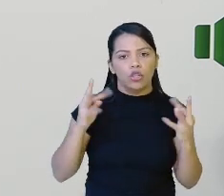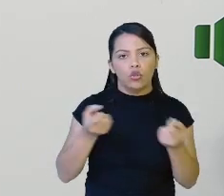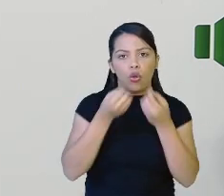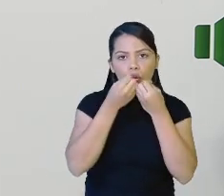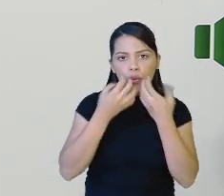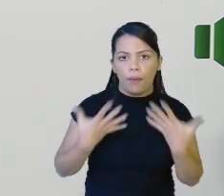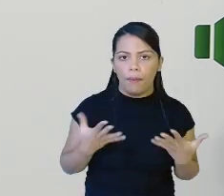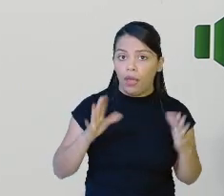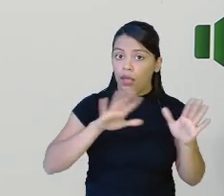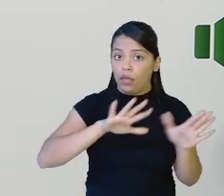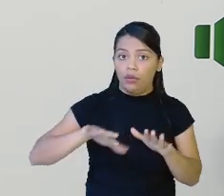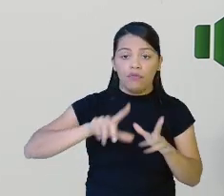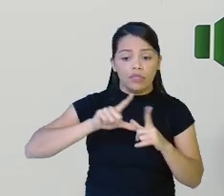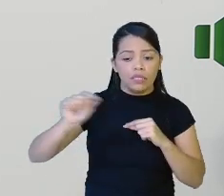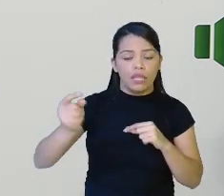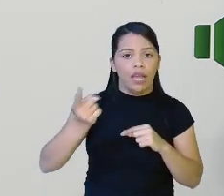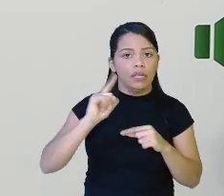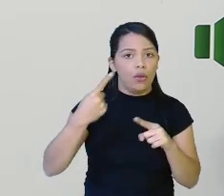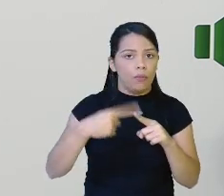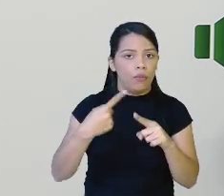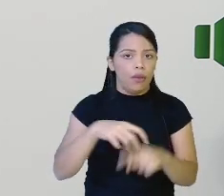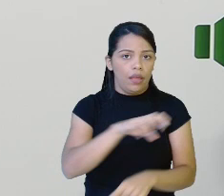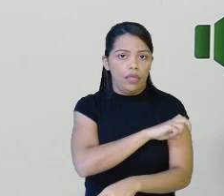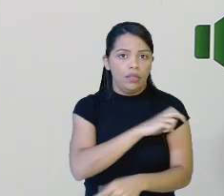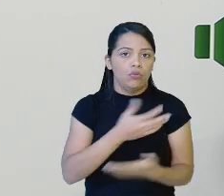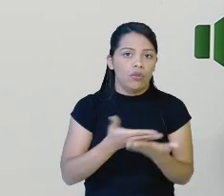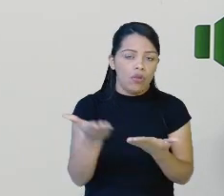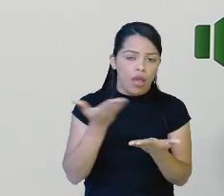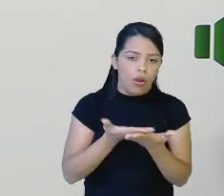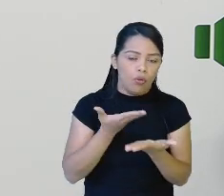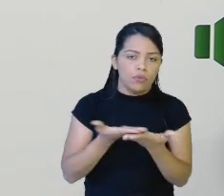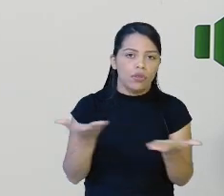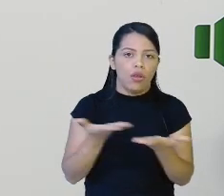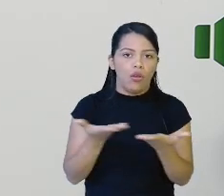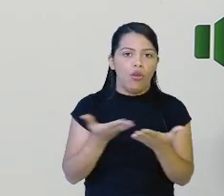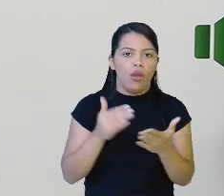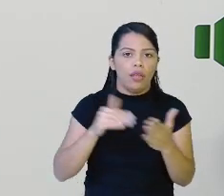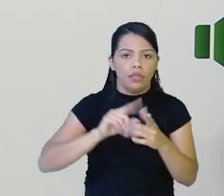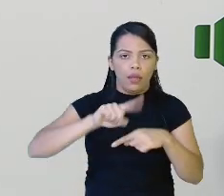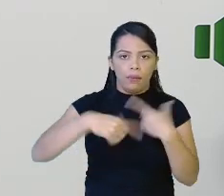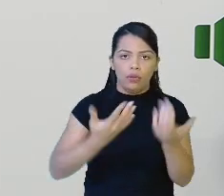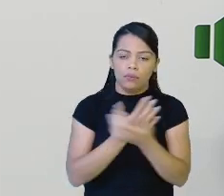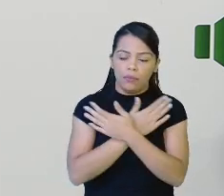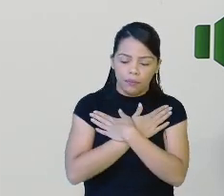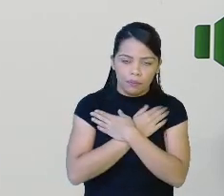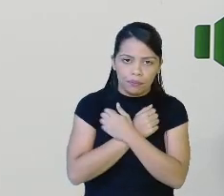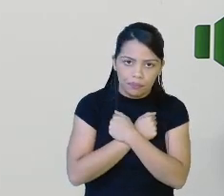aulas do 5º ano apenas começaram, tá certo? Até a próxima, um forte abraço.